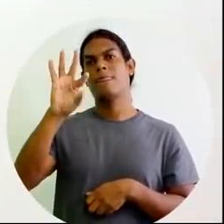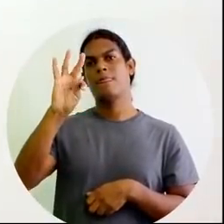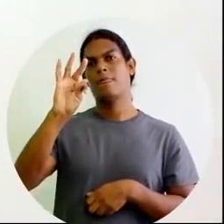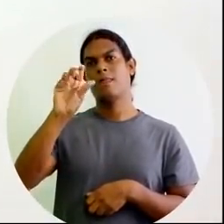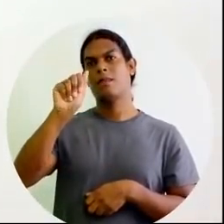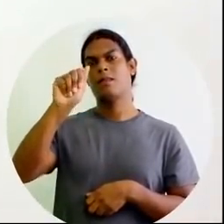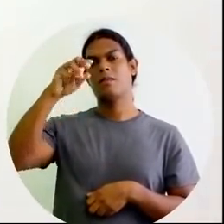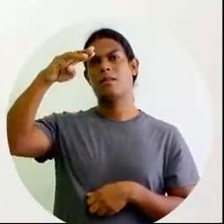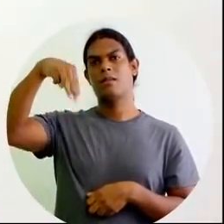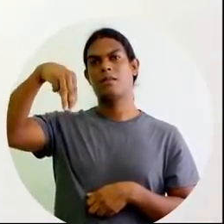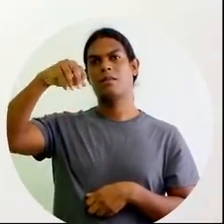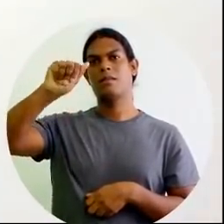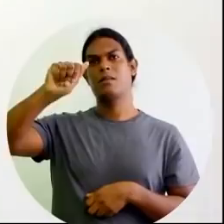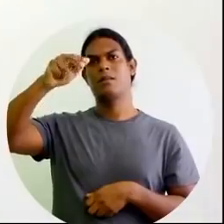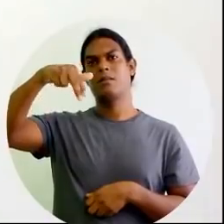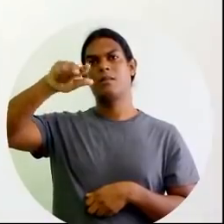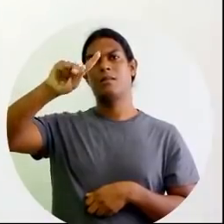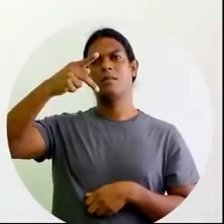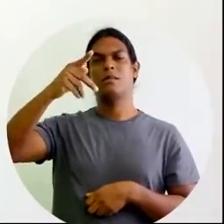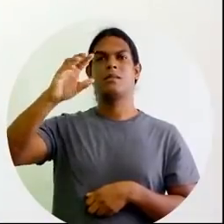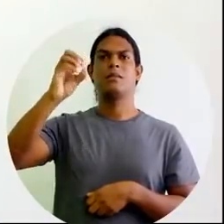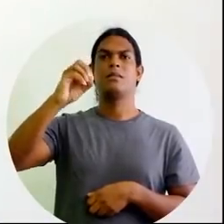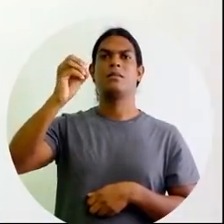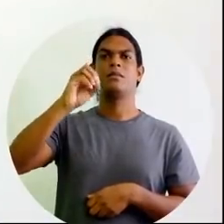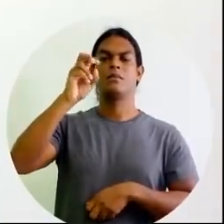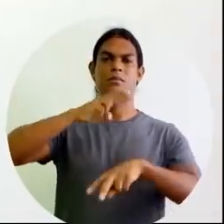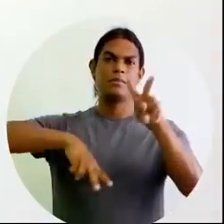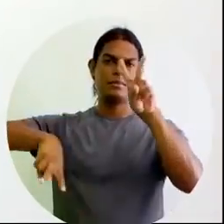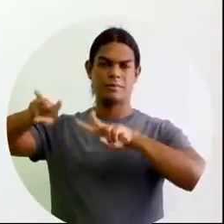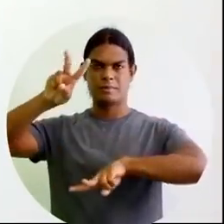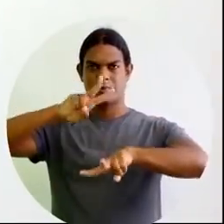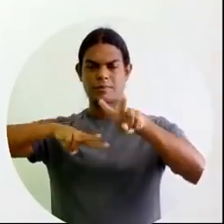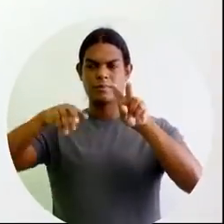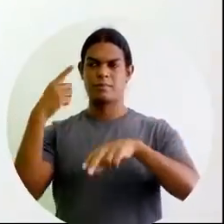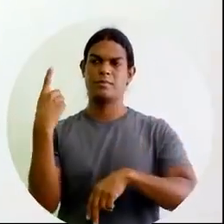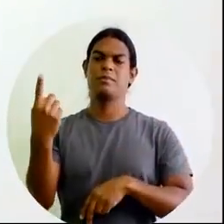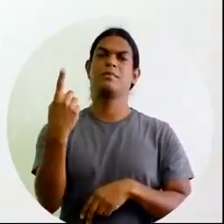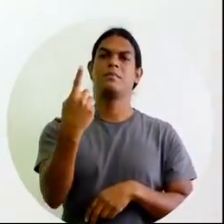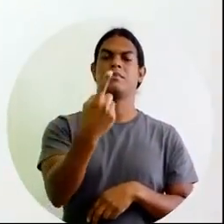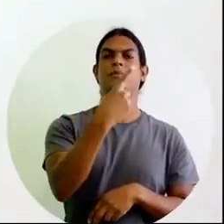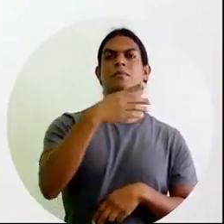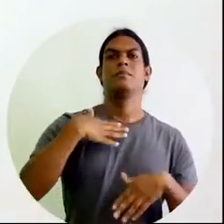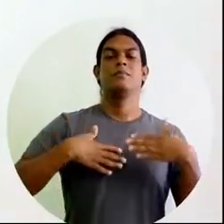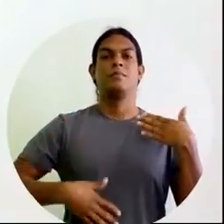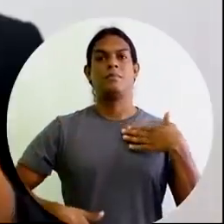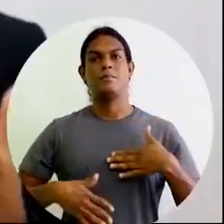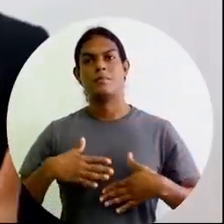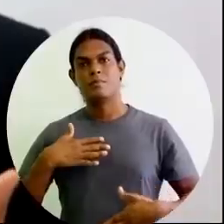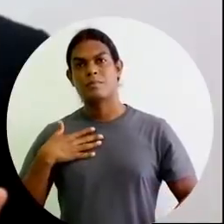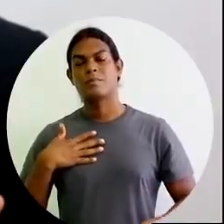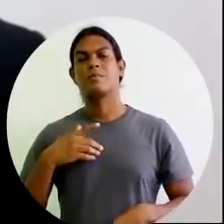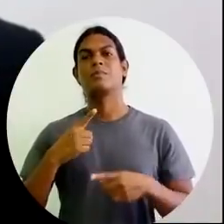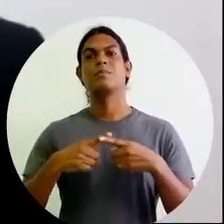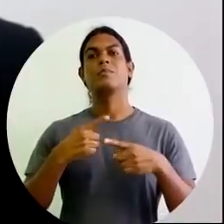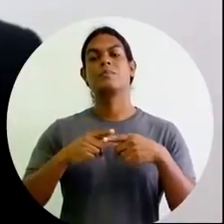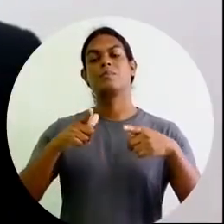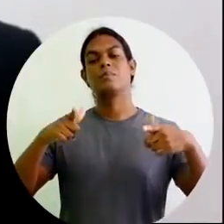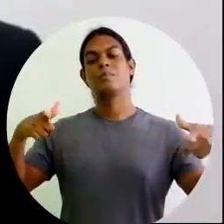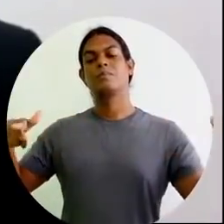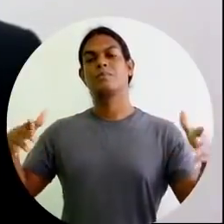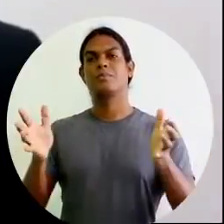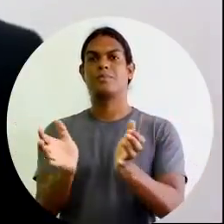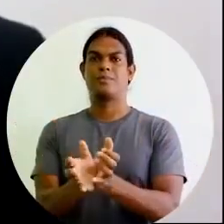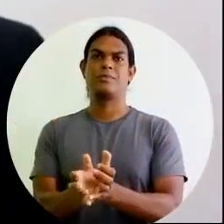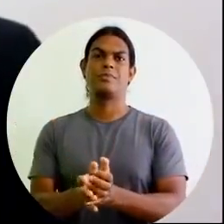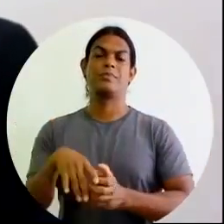do comportamento e observando cada comportamento do grupo e também o tamanho